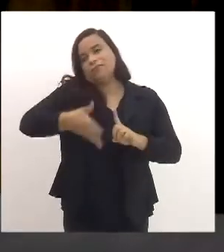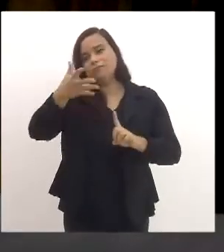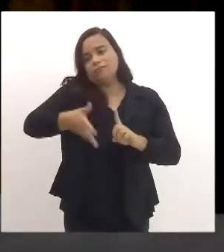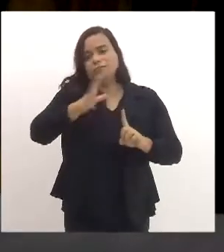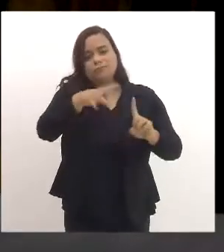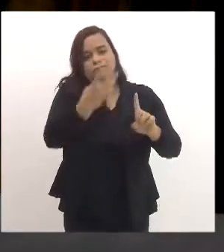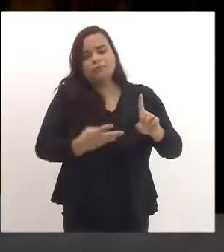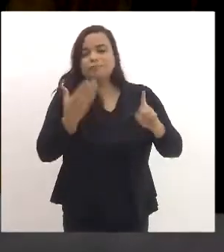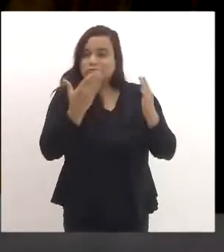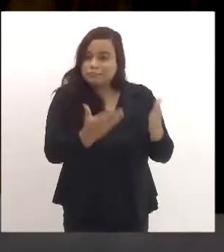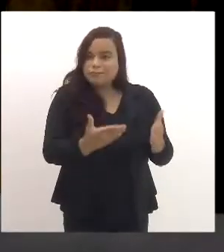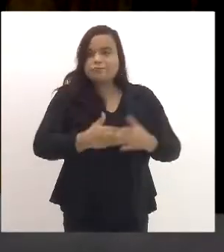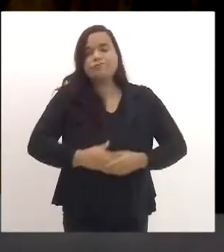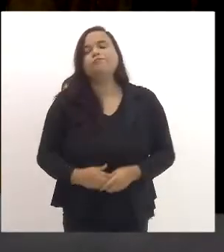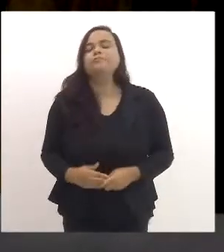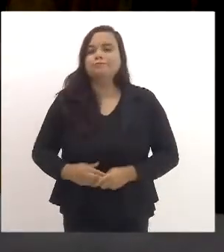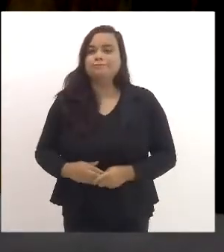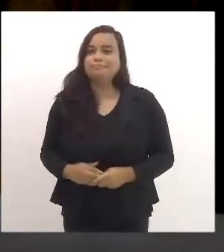homenageia.